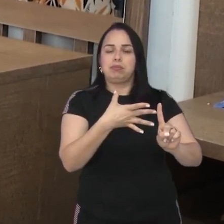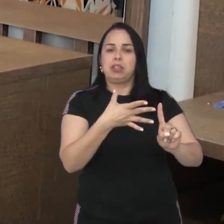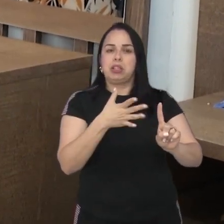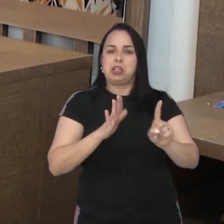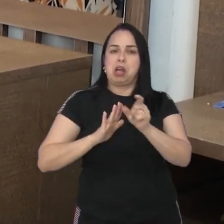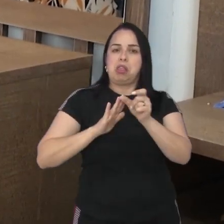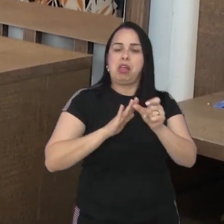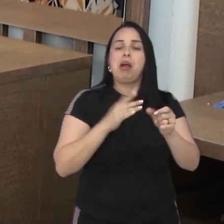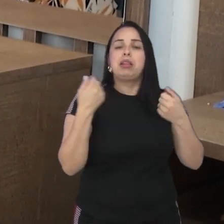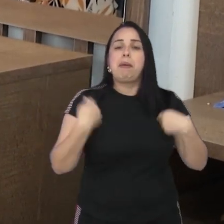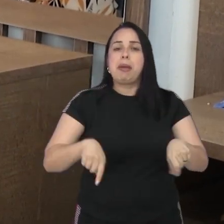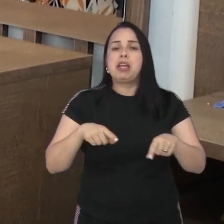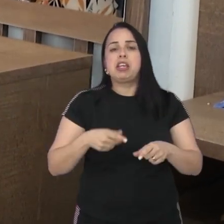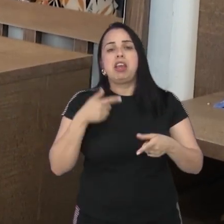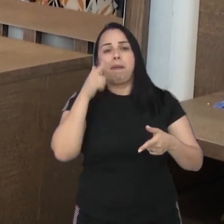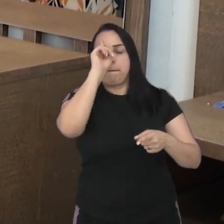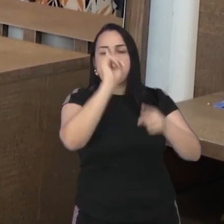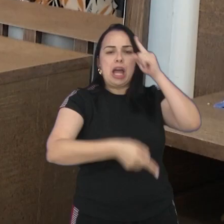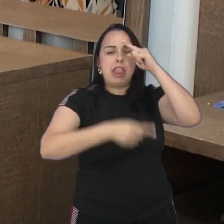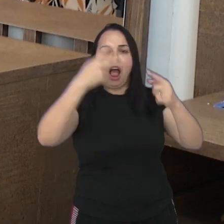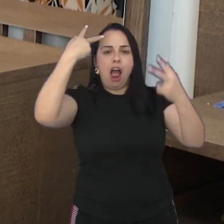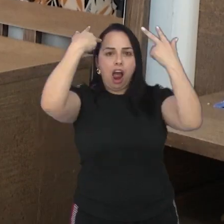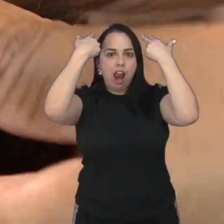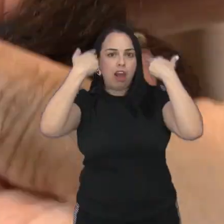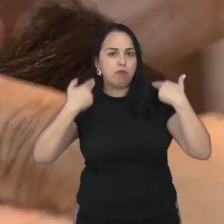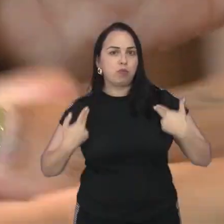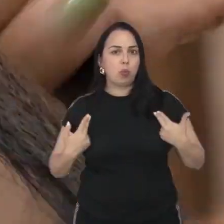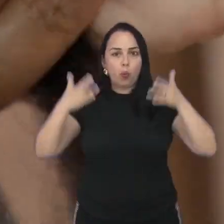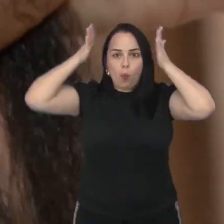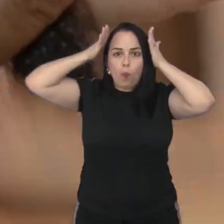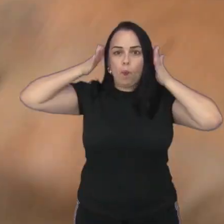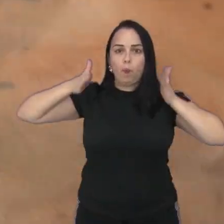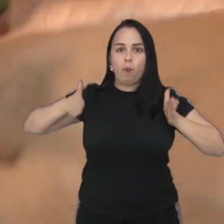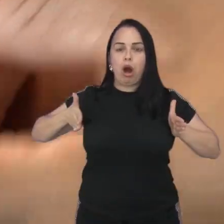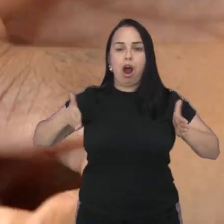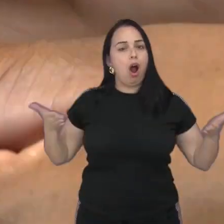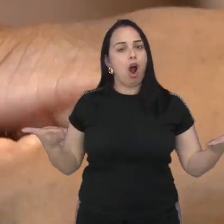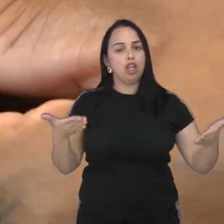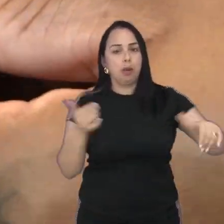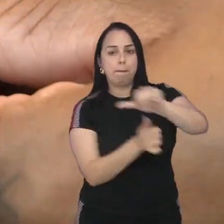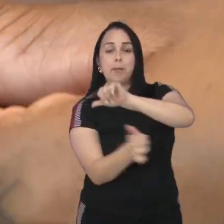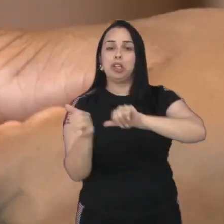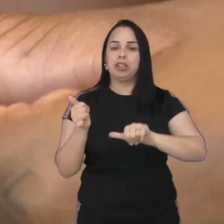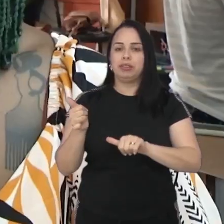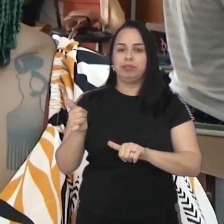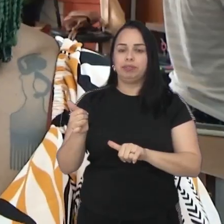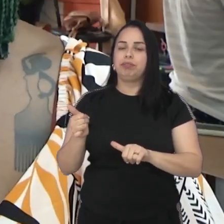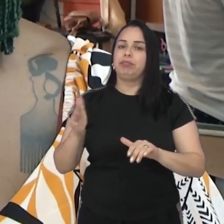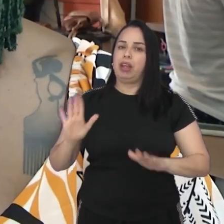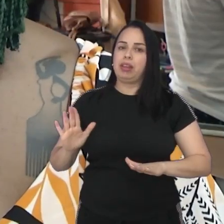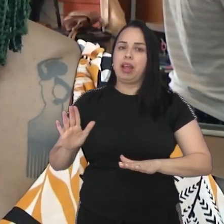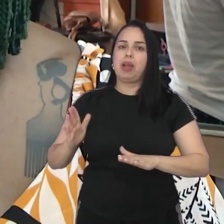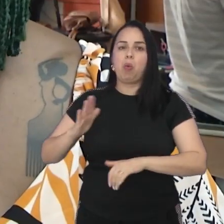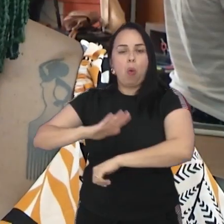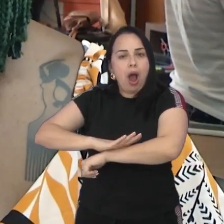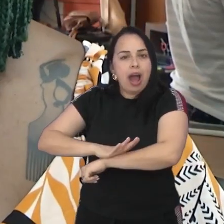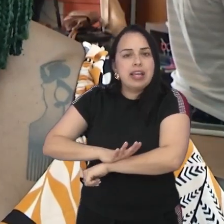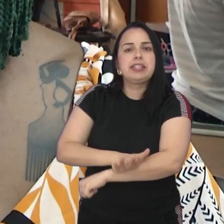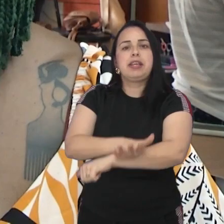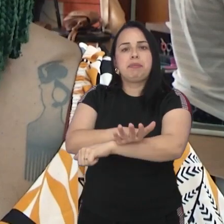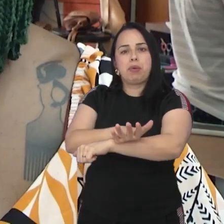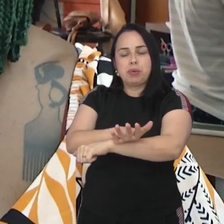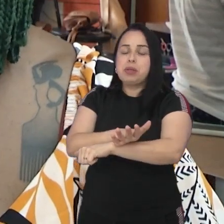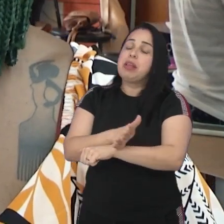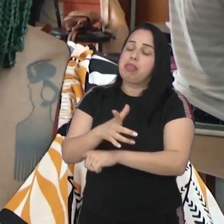sentia pressionado a alisar o cabelo. Hoje, ela percebe uma mudança. A gente vem de um racismo